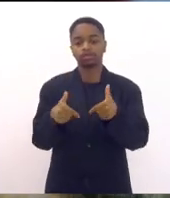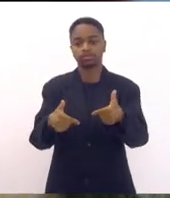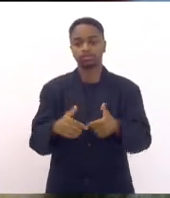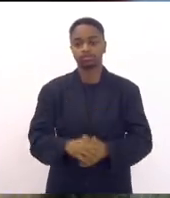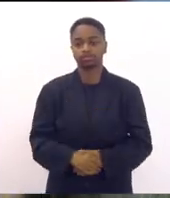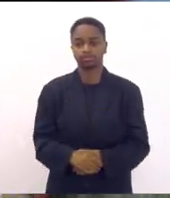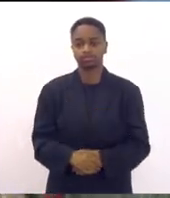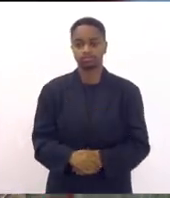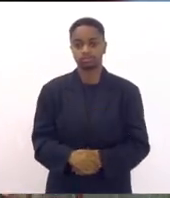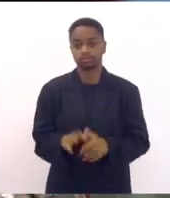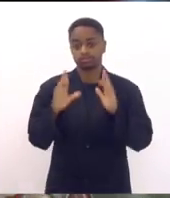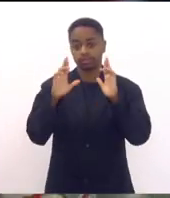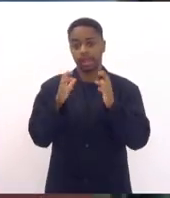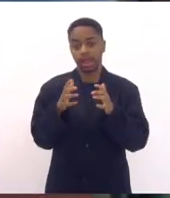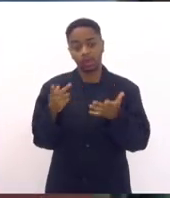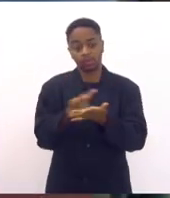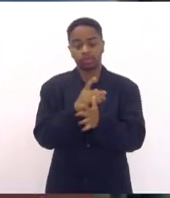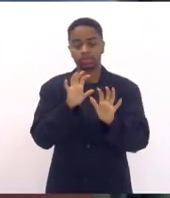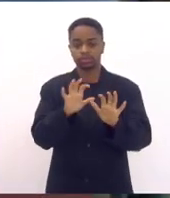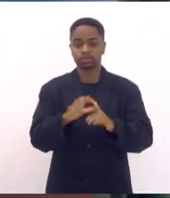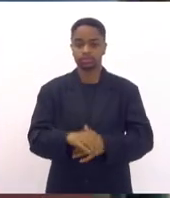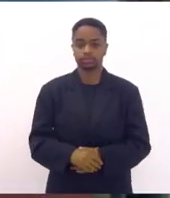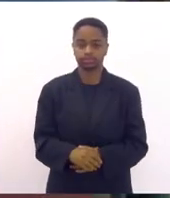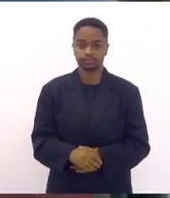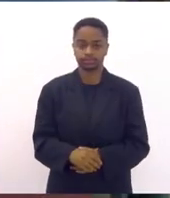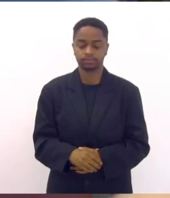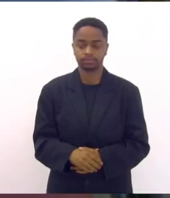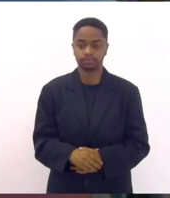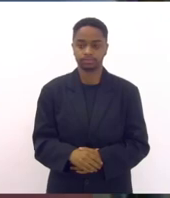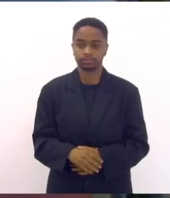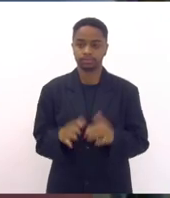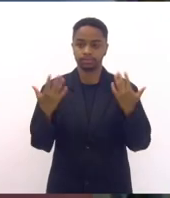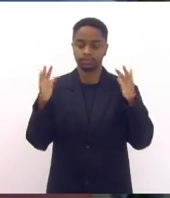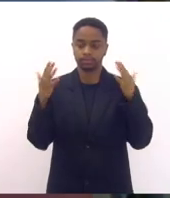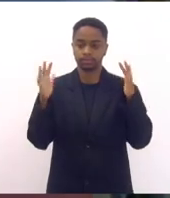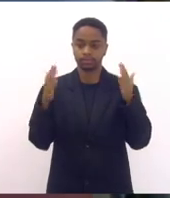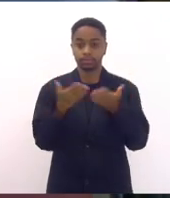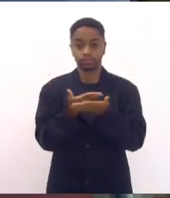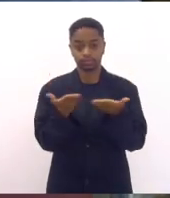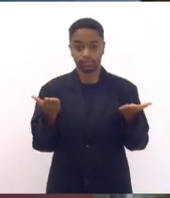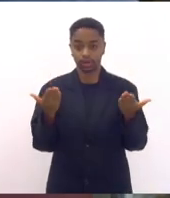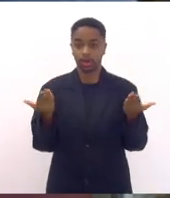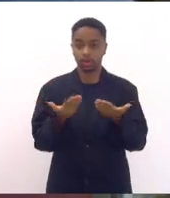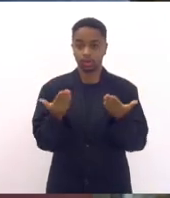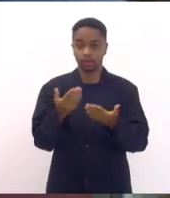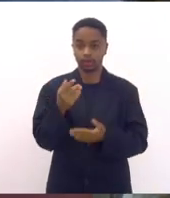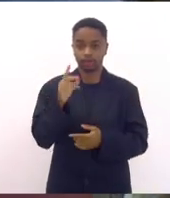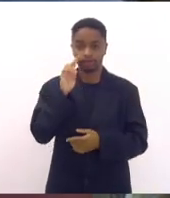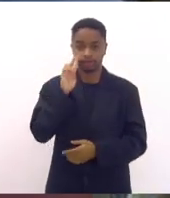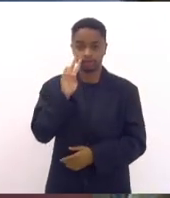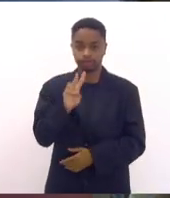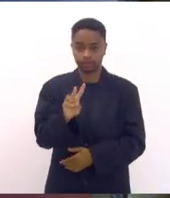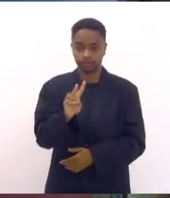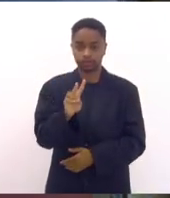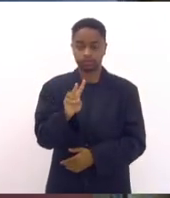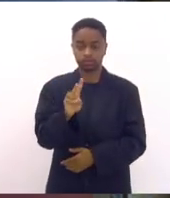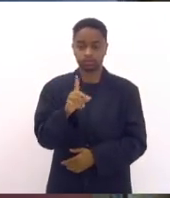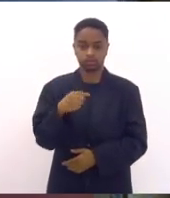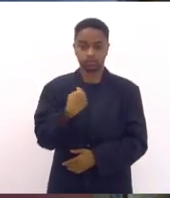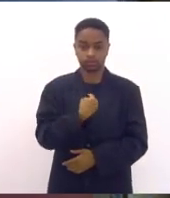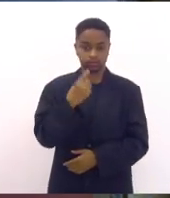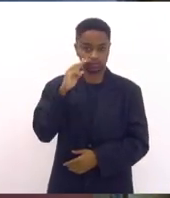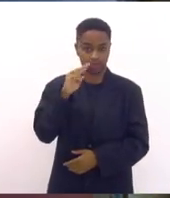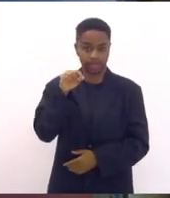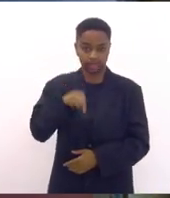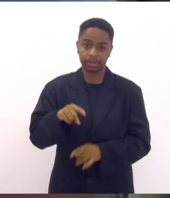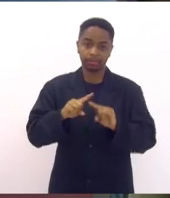que assim seja bem vocês agora estão vendo aí agora nós estamos vendo aqui mas já